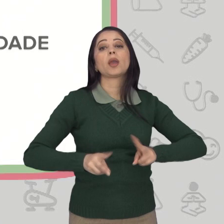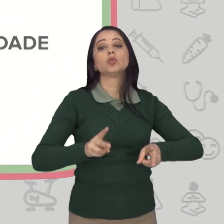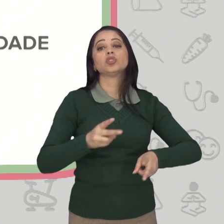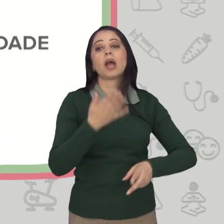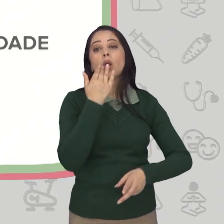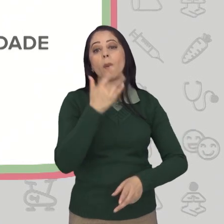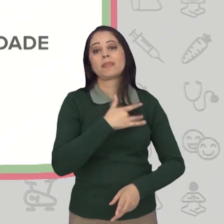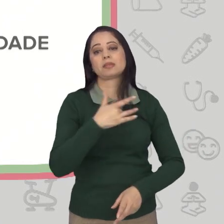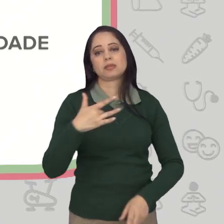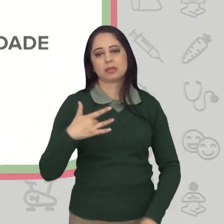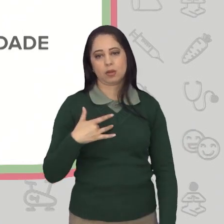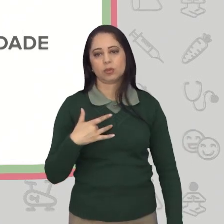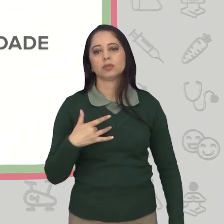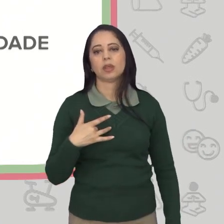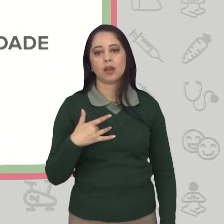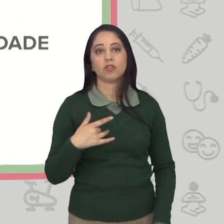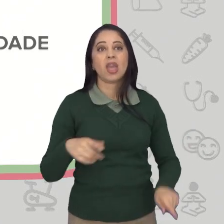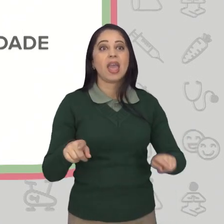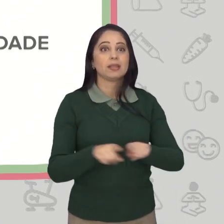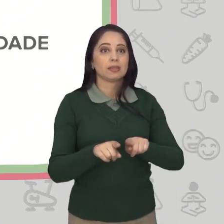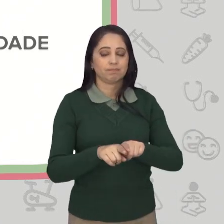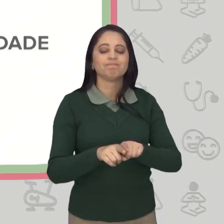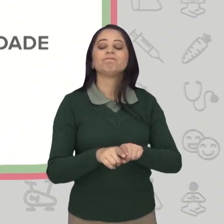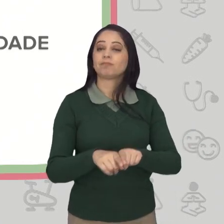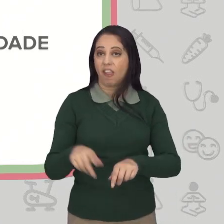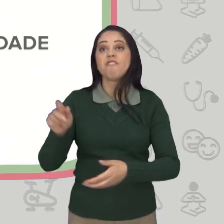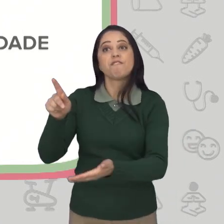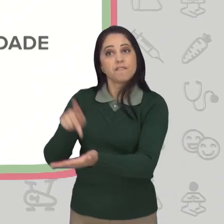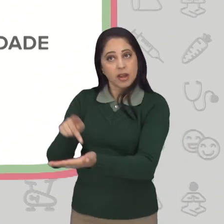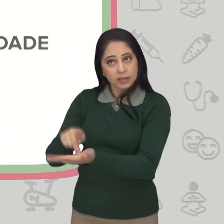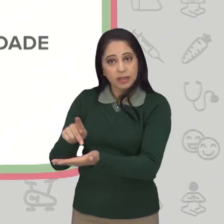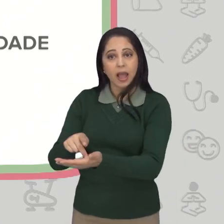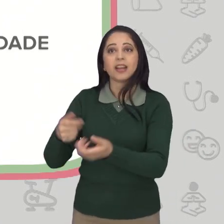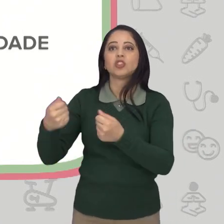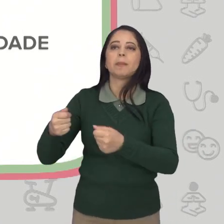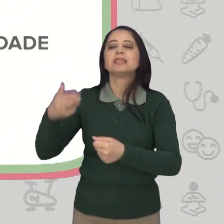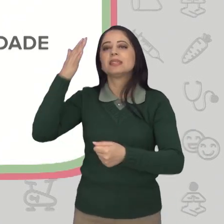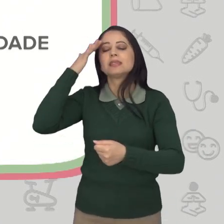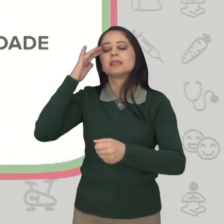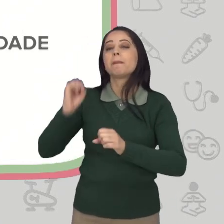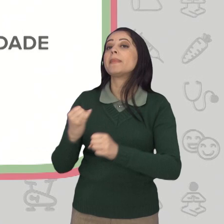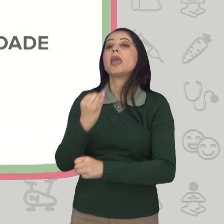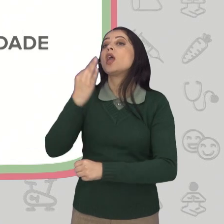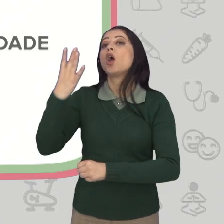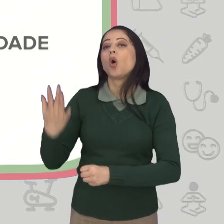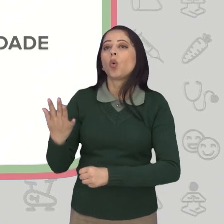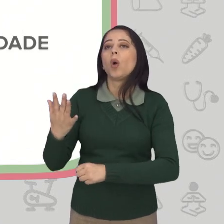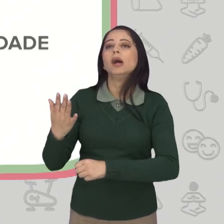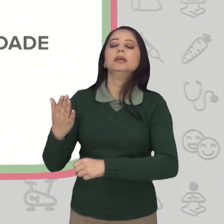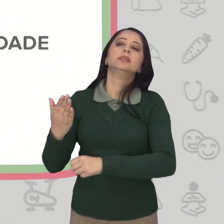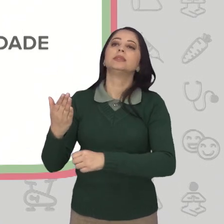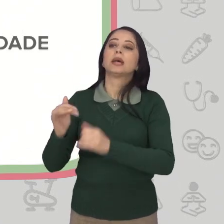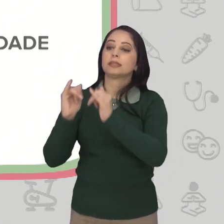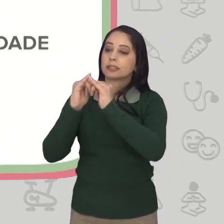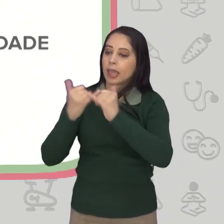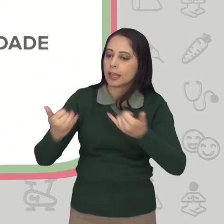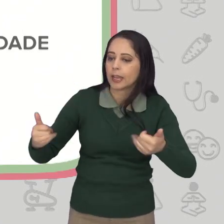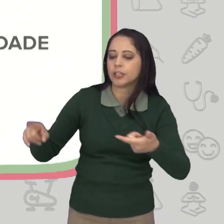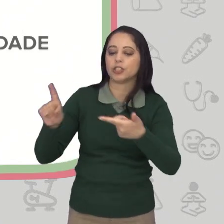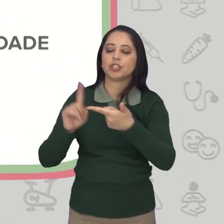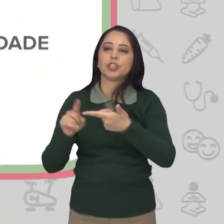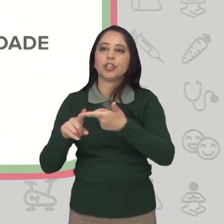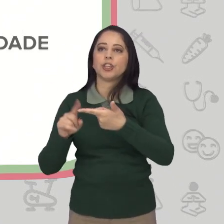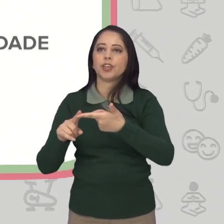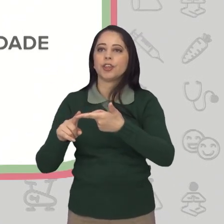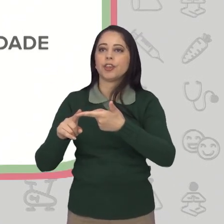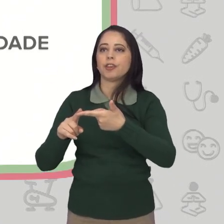pessoas que não têm intolerância, mas para o público em geral, público em geral, para a gente saber a quantidade de calorias, de proteína, de alimentos